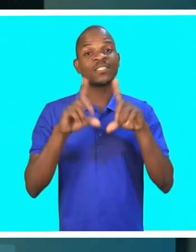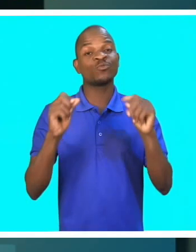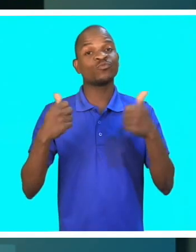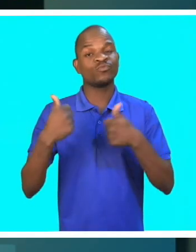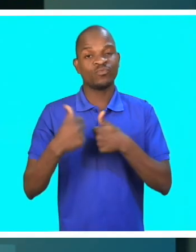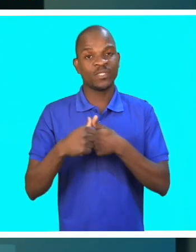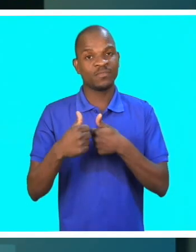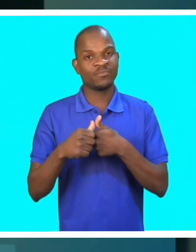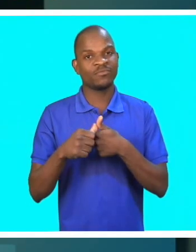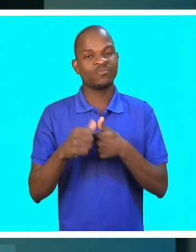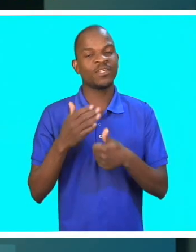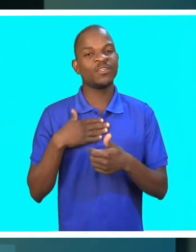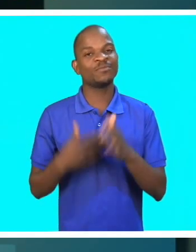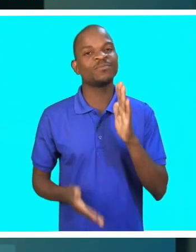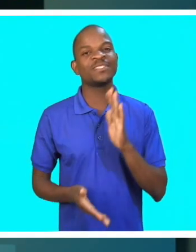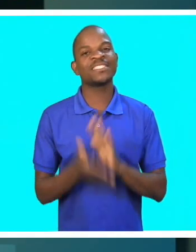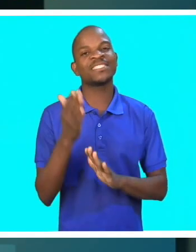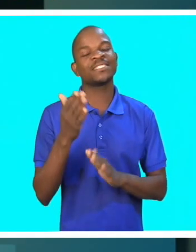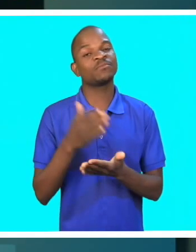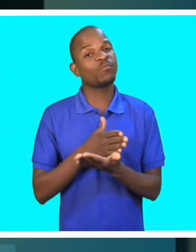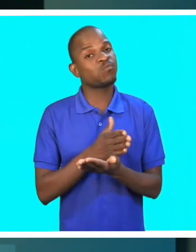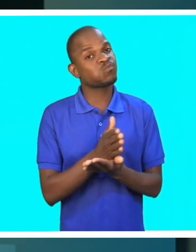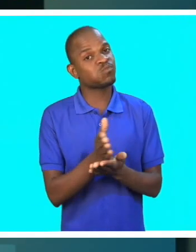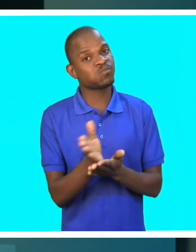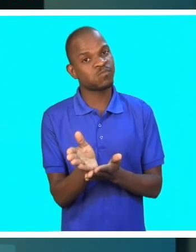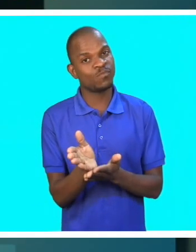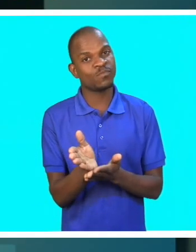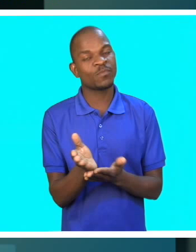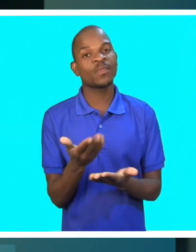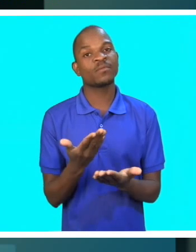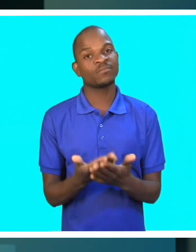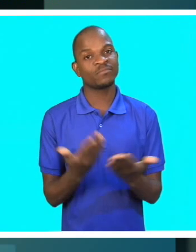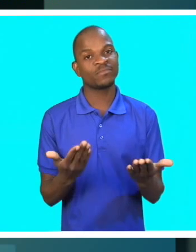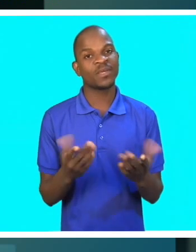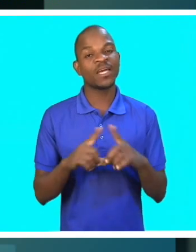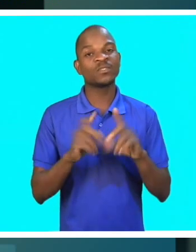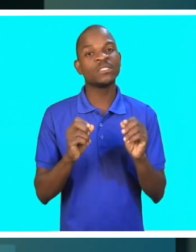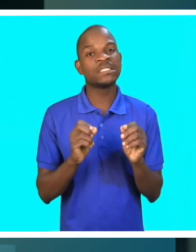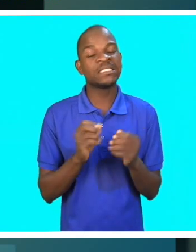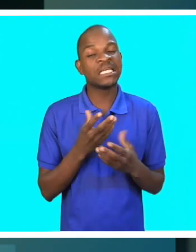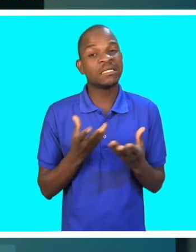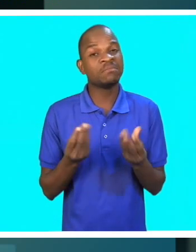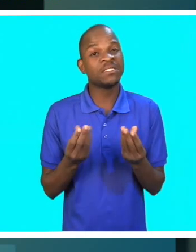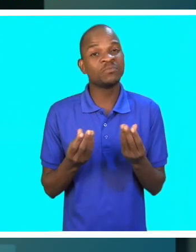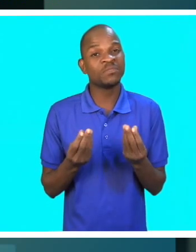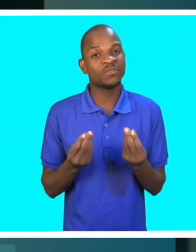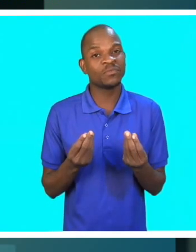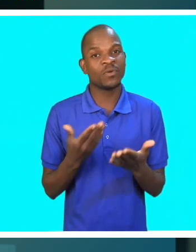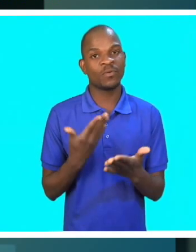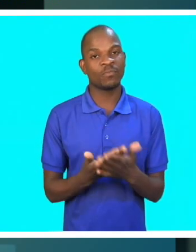Para o namoro, nesse caso, eu comecei muito, muito, muito tarde, não é? E aquela coisa de ser